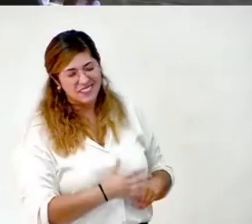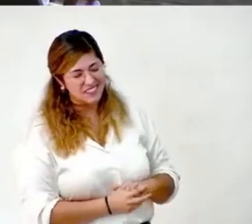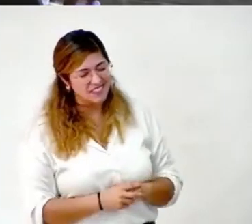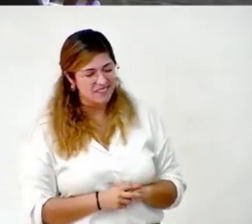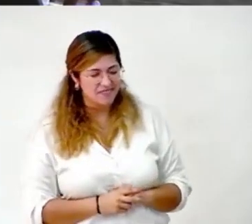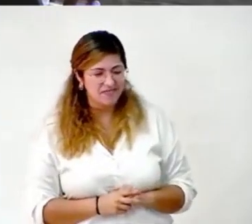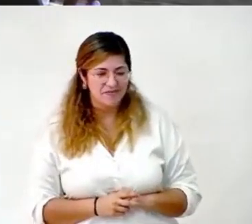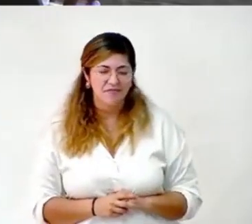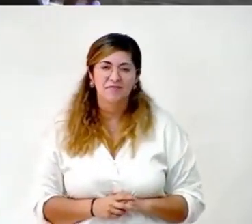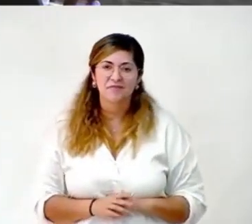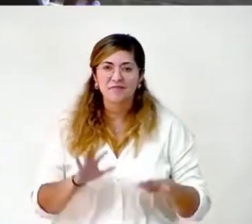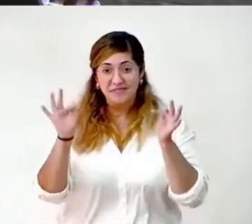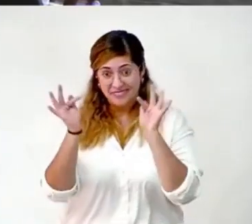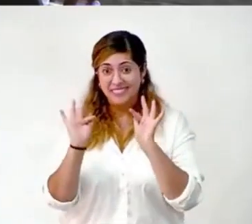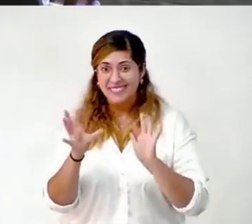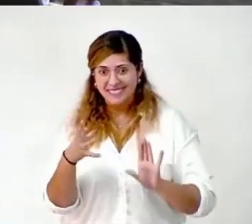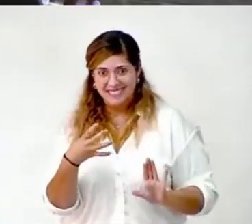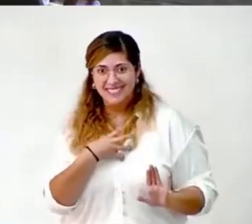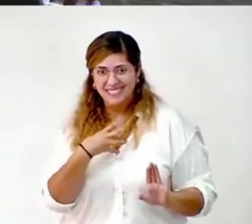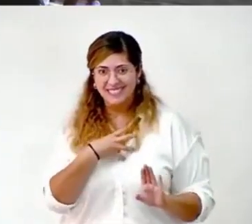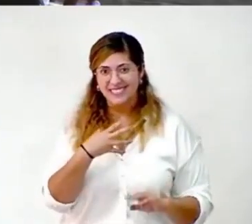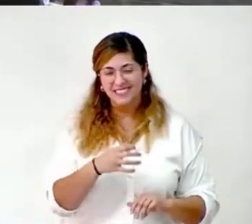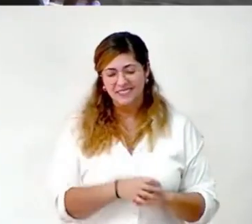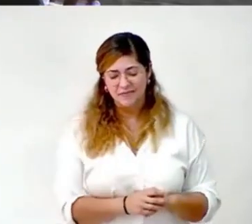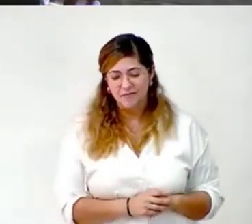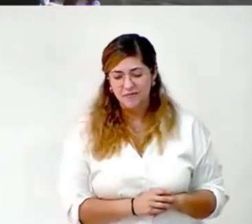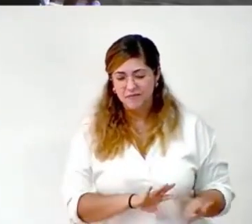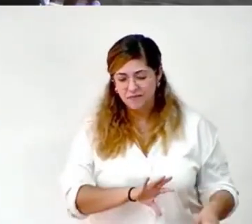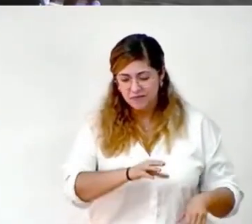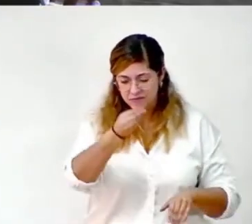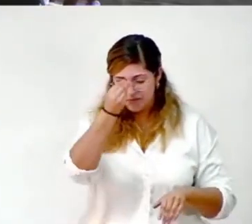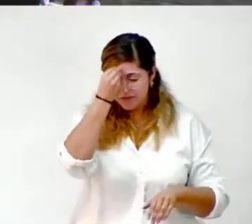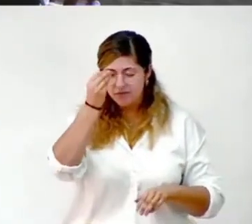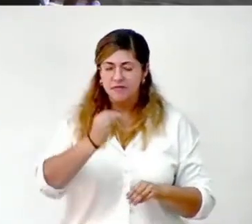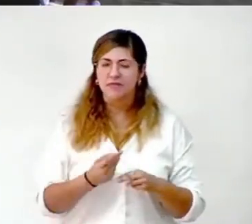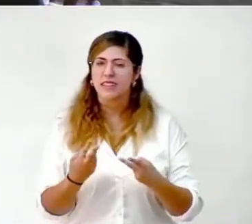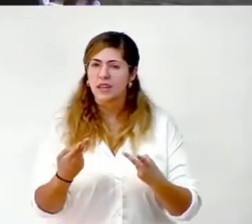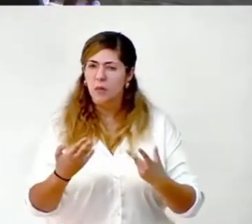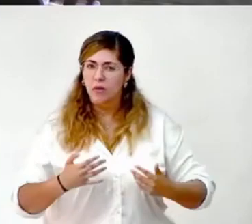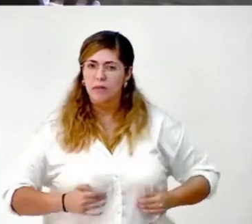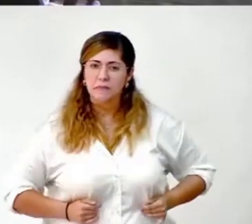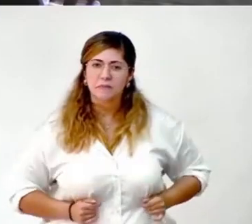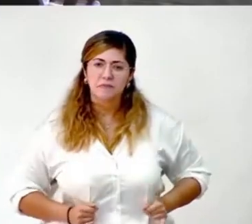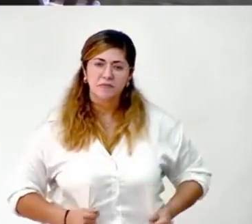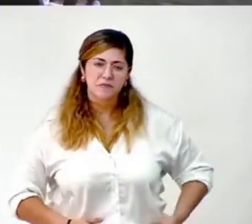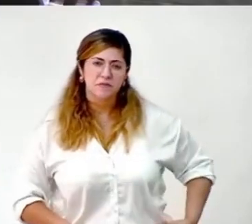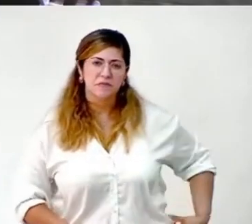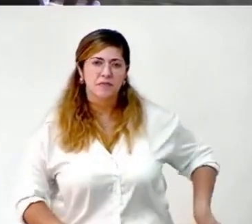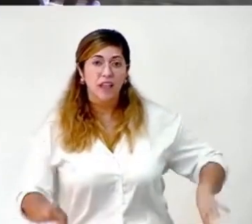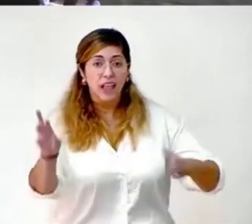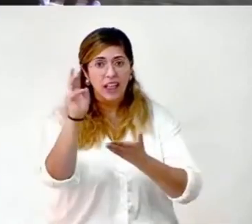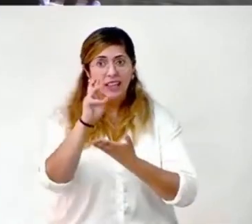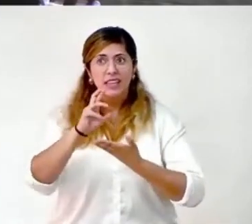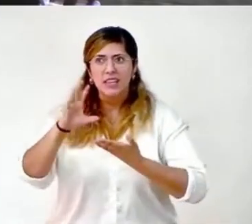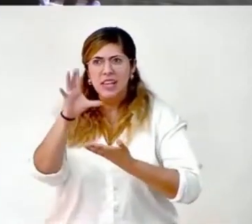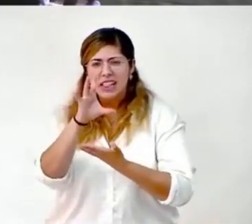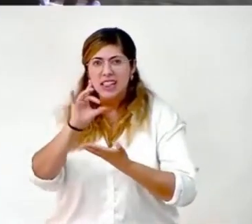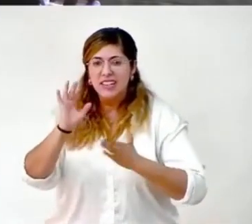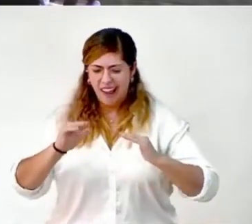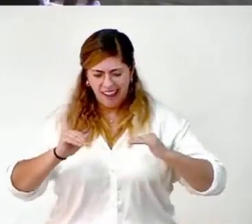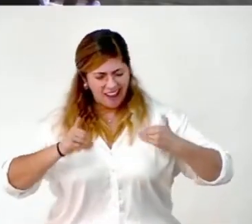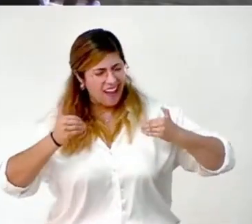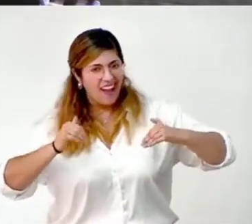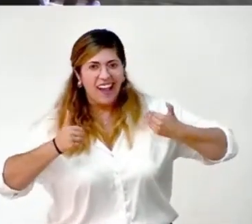Assim, nós ficamos felizes com isso. Da mesma forma, o Senhor nosso Deus e Pai se alegra